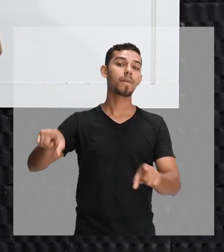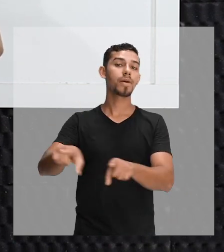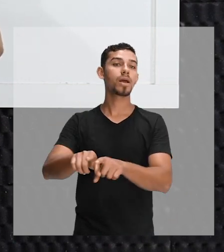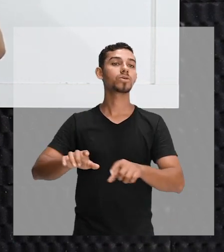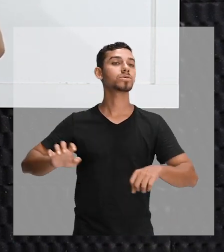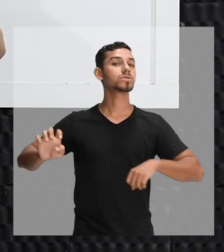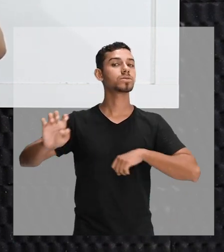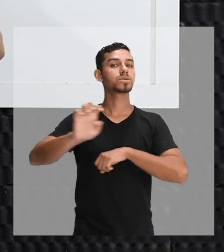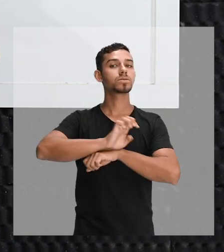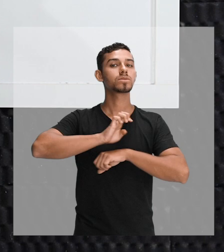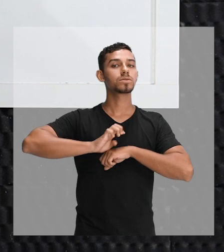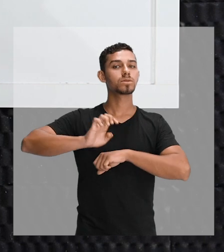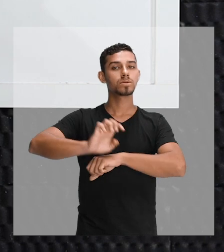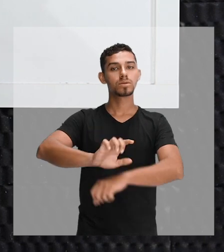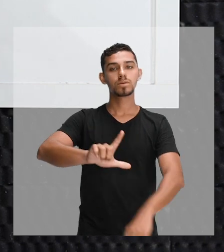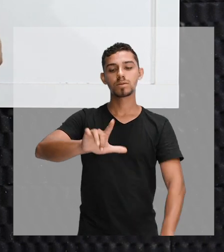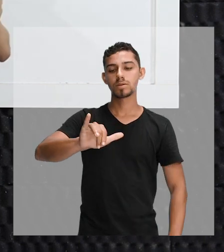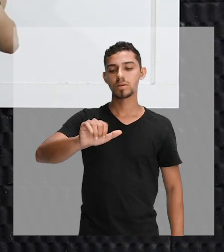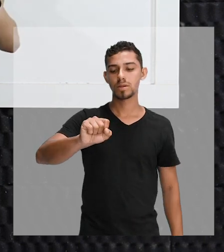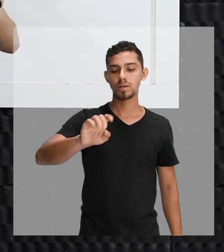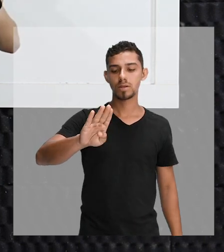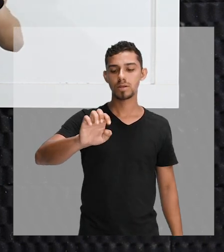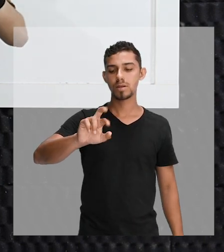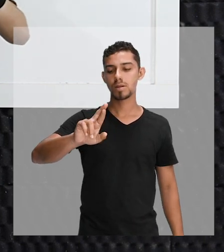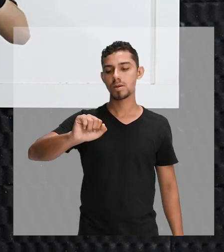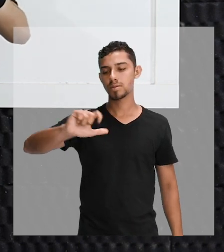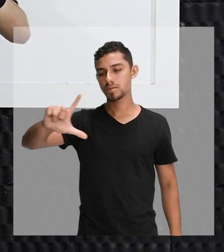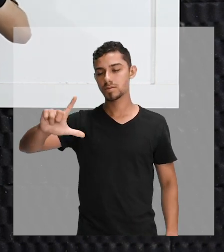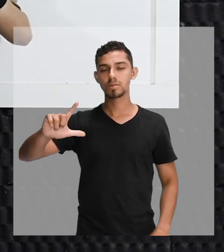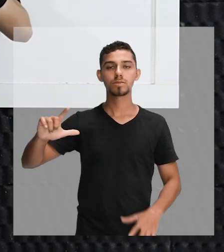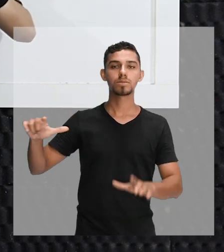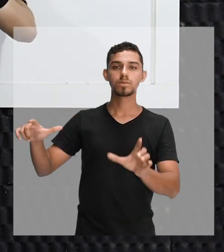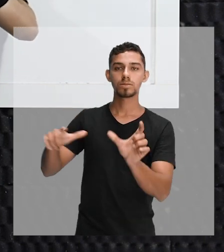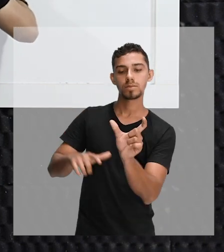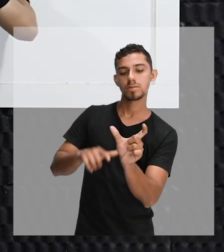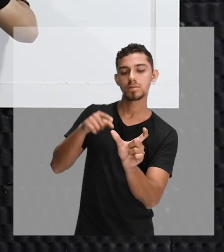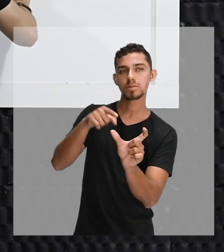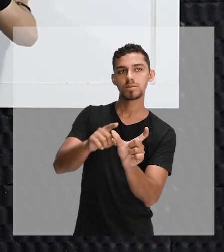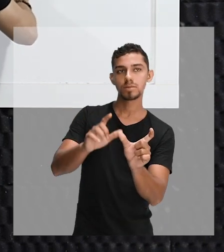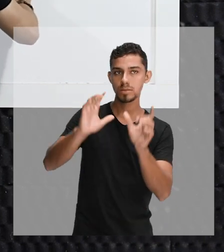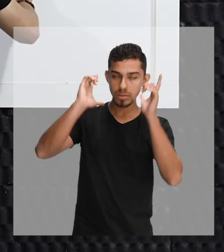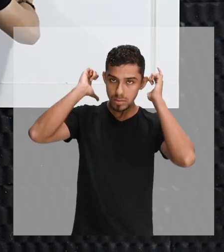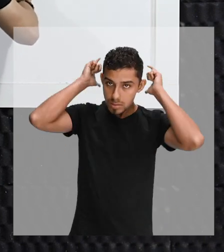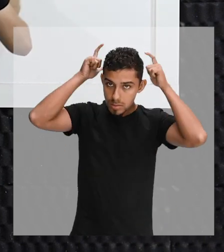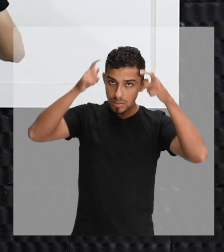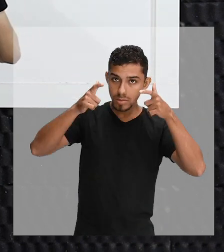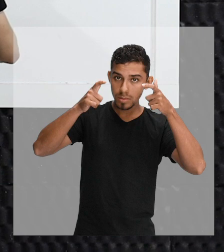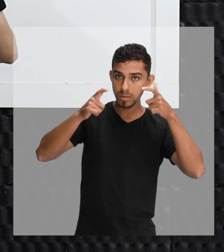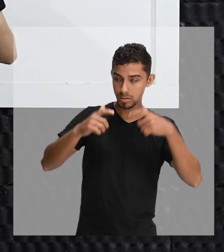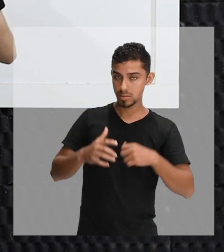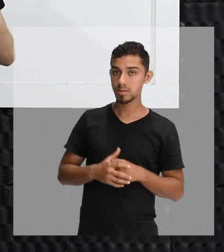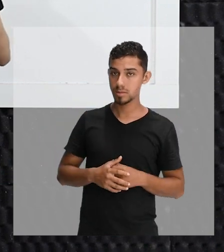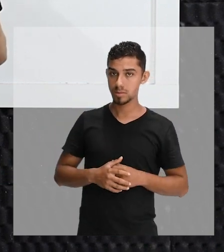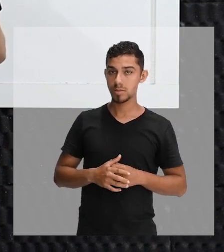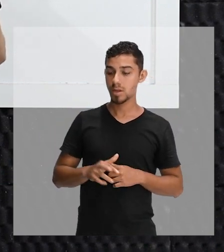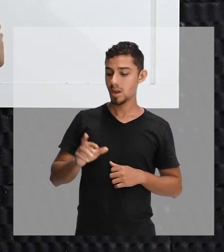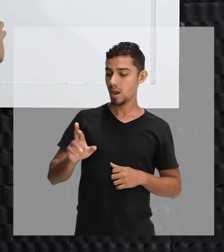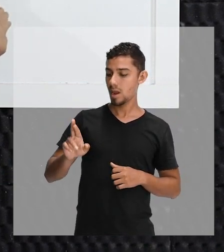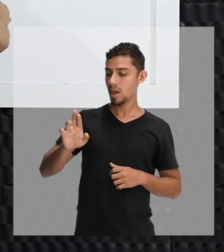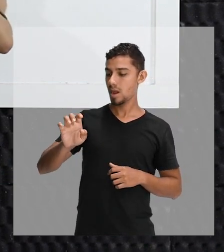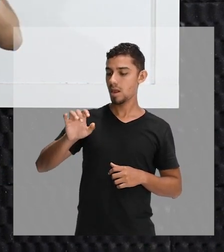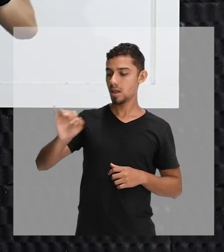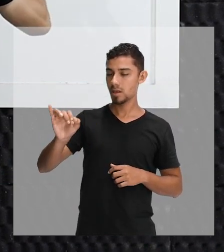Olha aqui, esse Estado absolutista concentrado no rei. Ok? Esse Estado